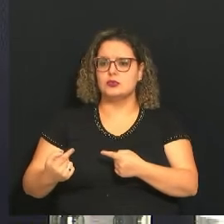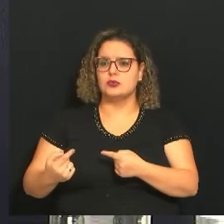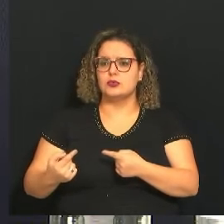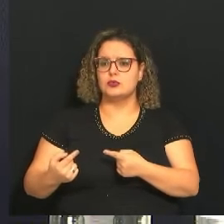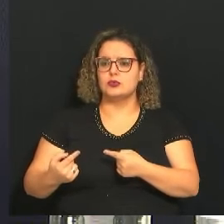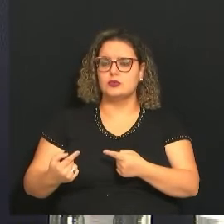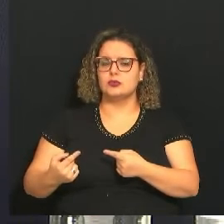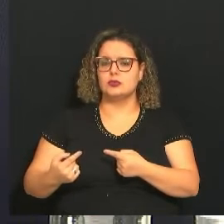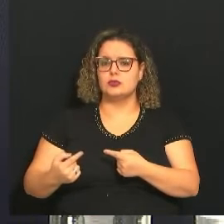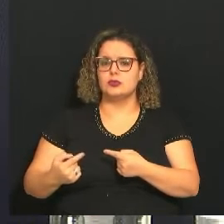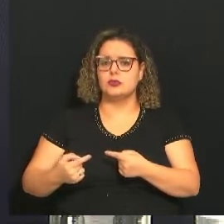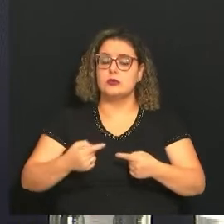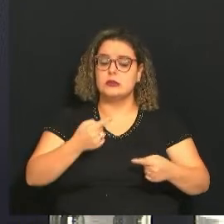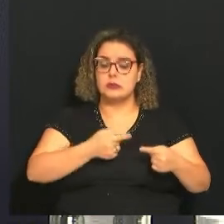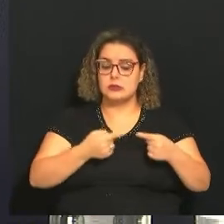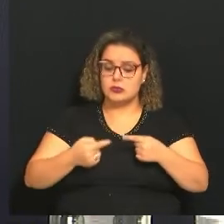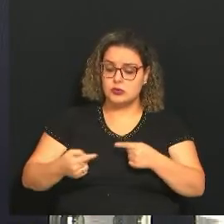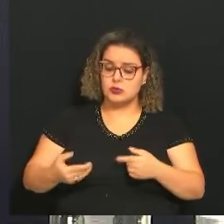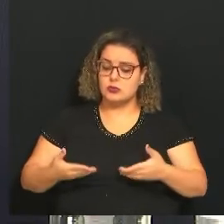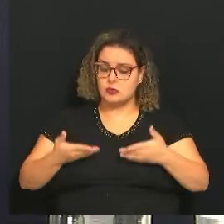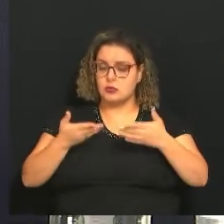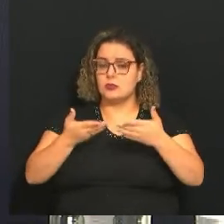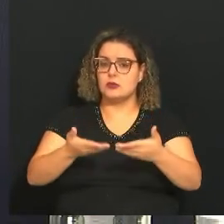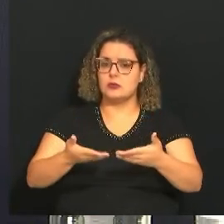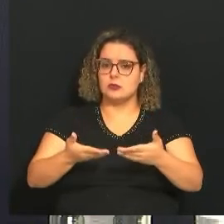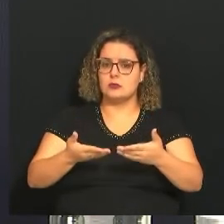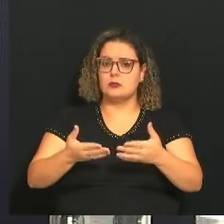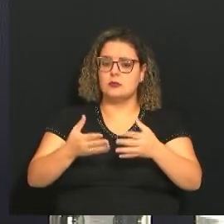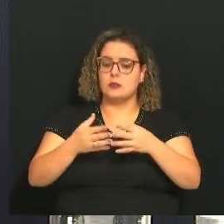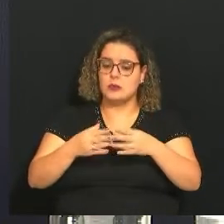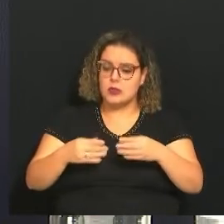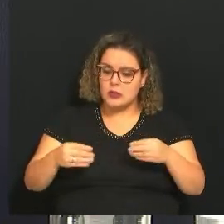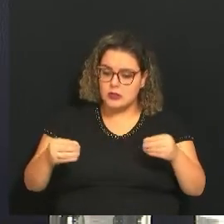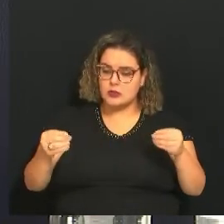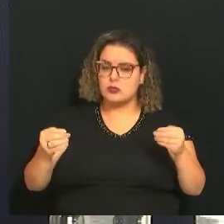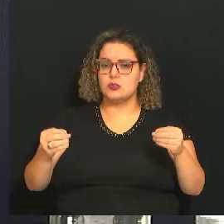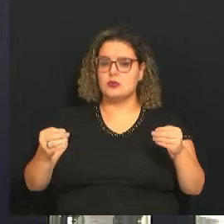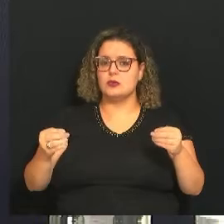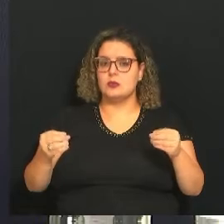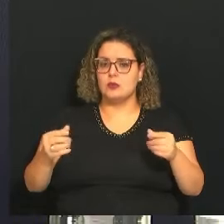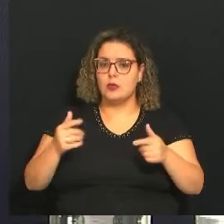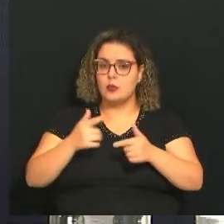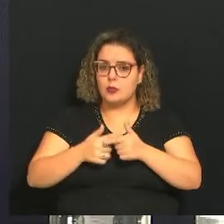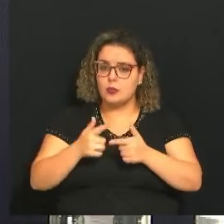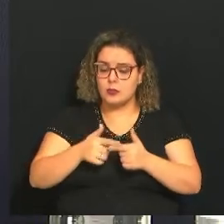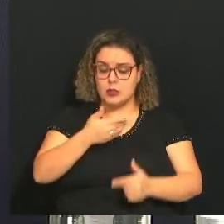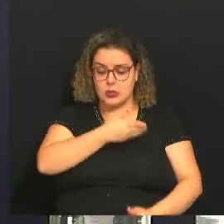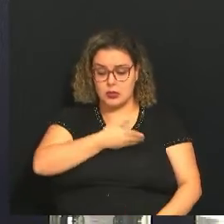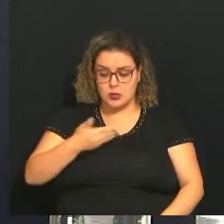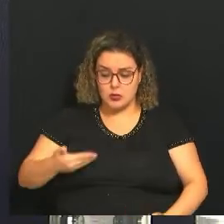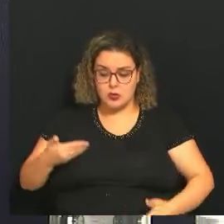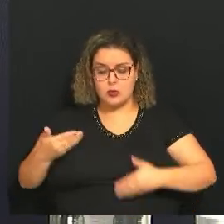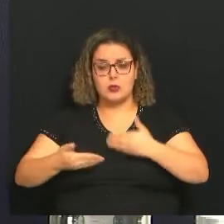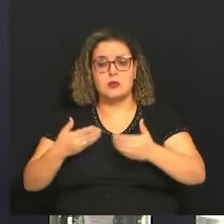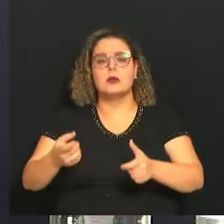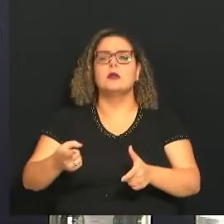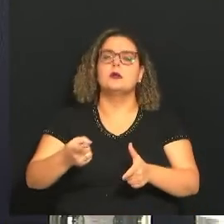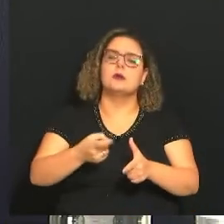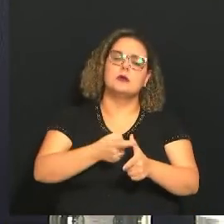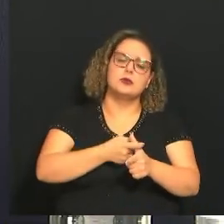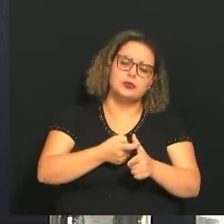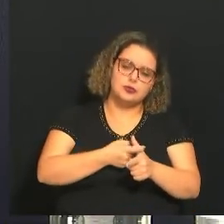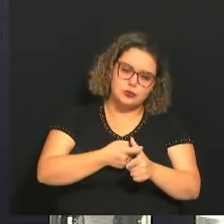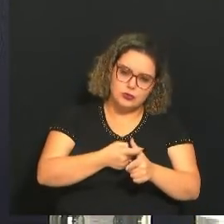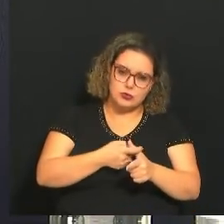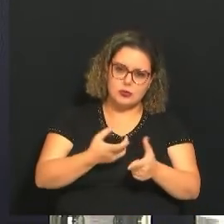trazer nessa discussão para tentar aliviar. A gente está vendo que o funcionalismo público está endividado,